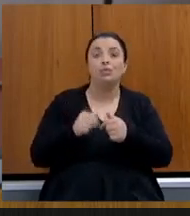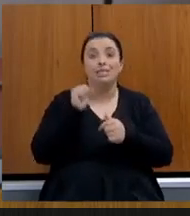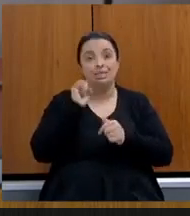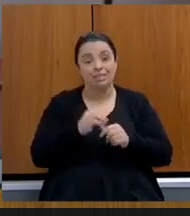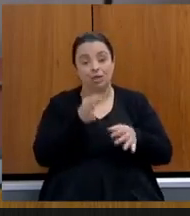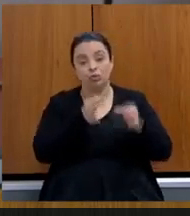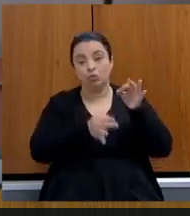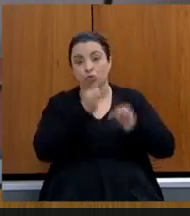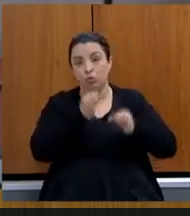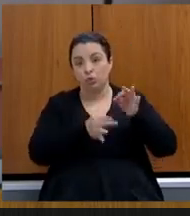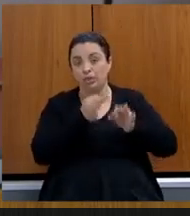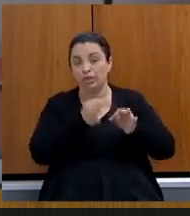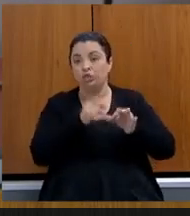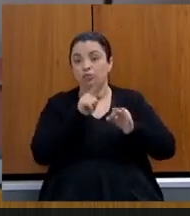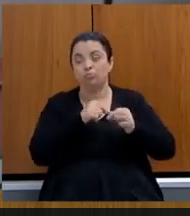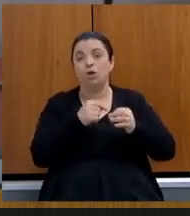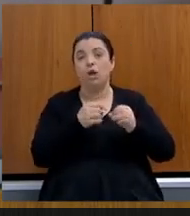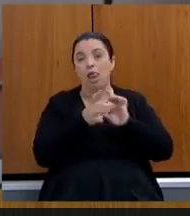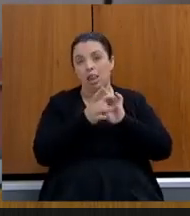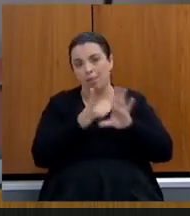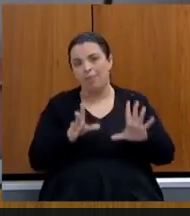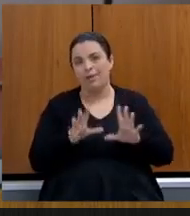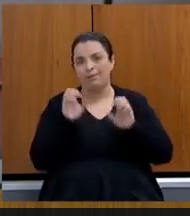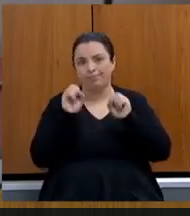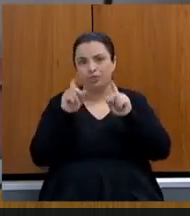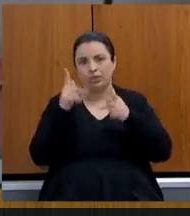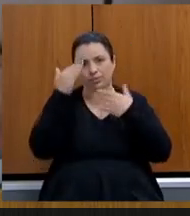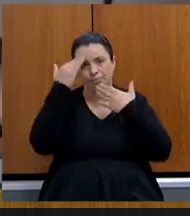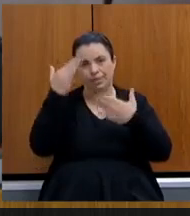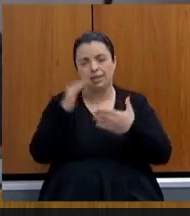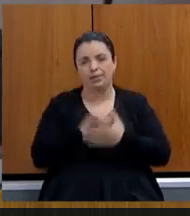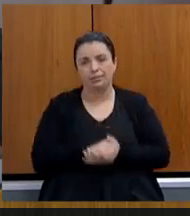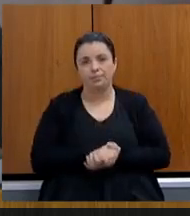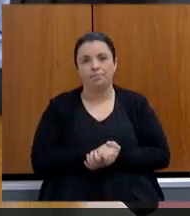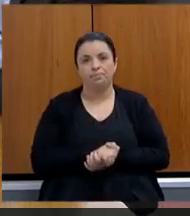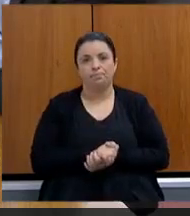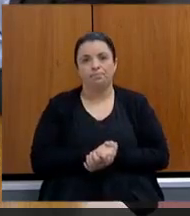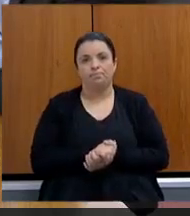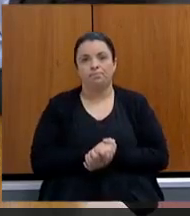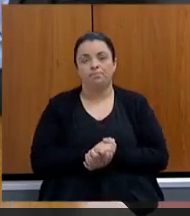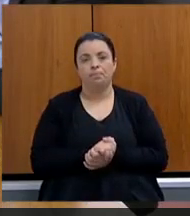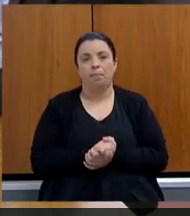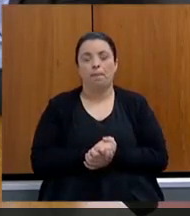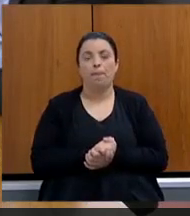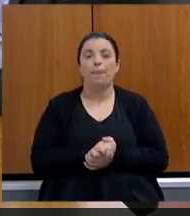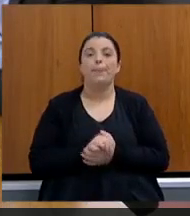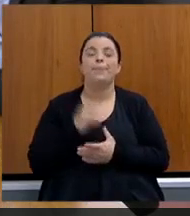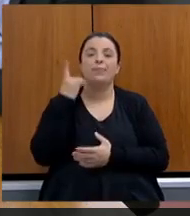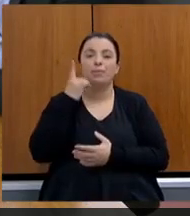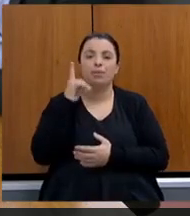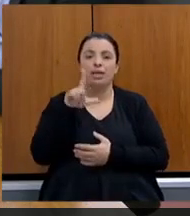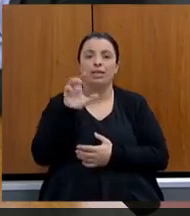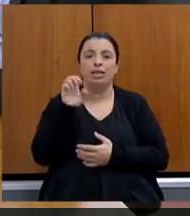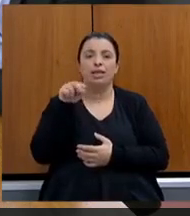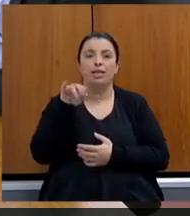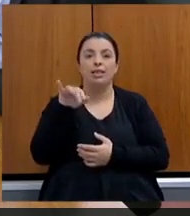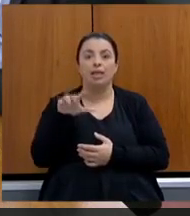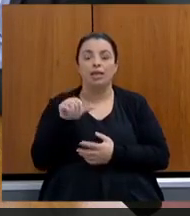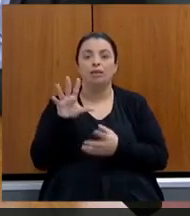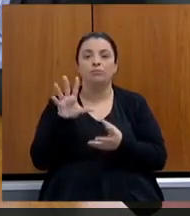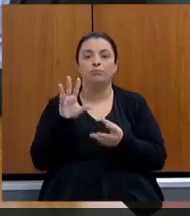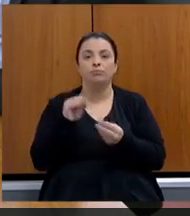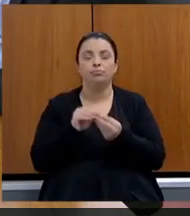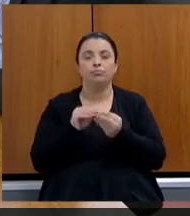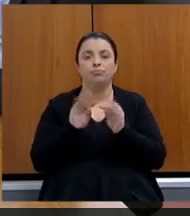né seja seja viável tá bom muito obrigada o deputado A Leninha para suas